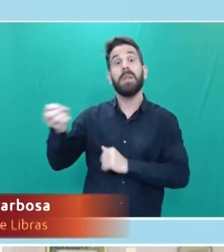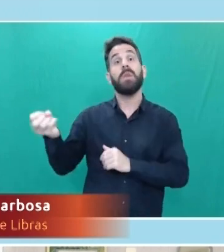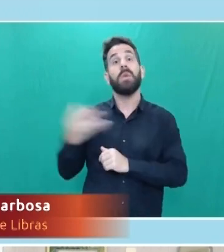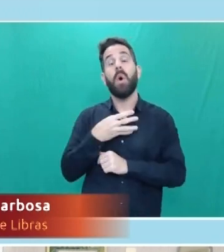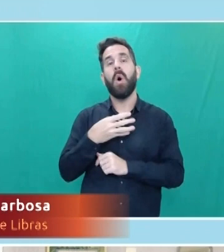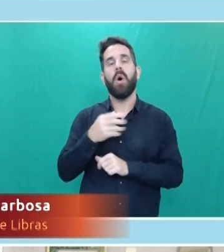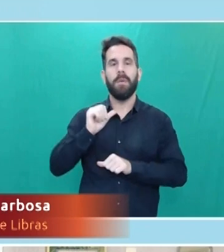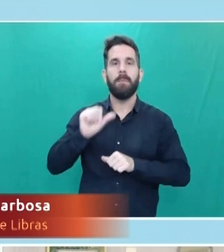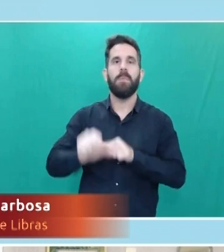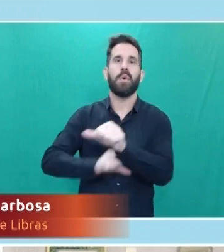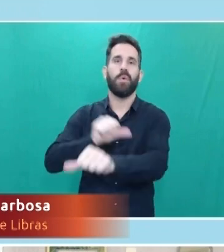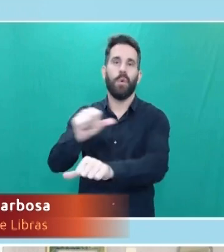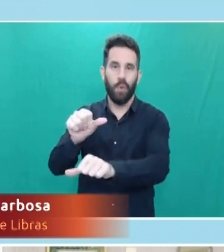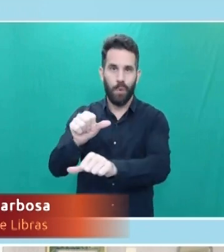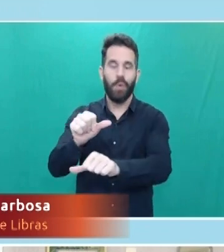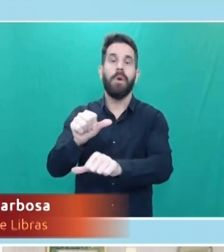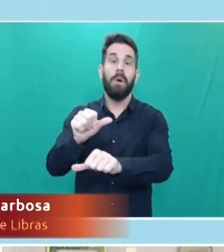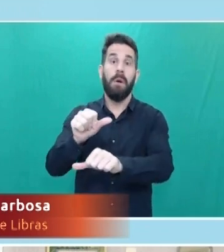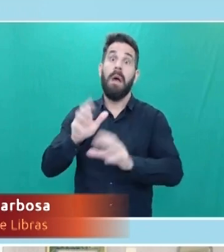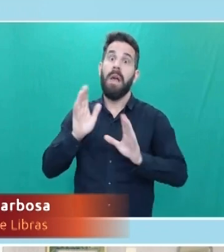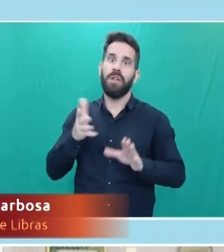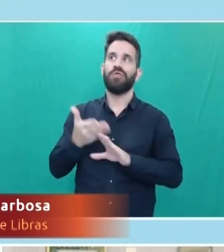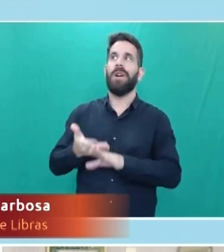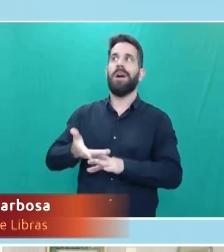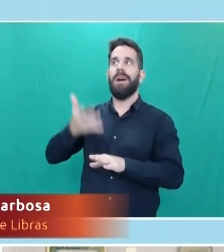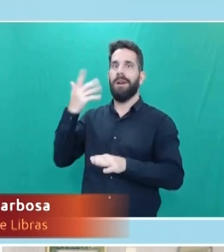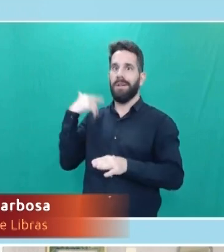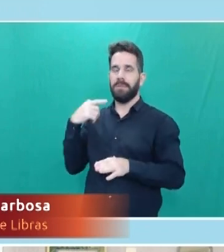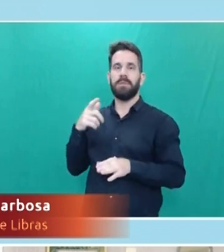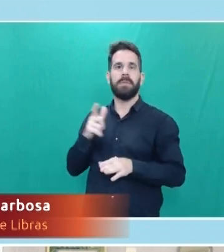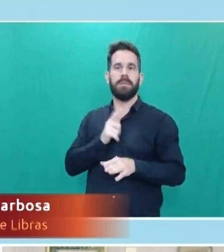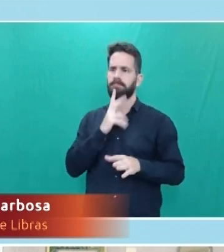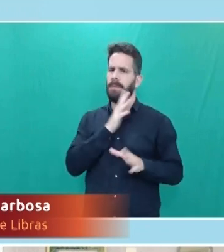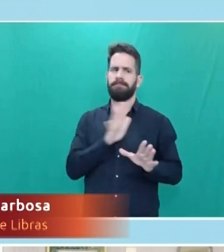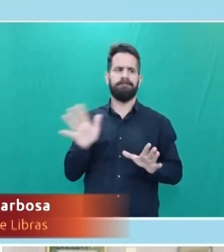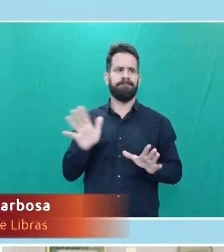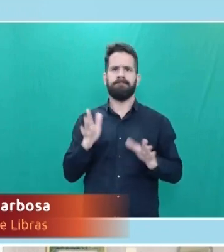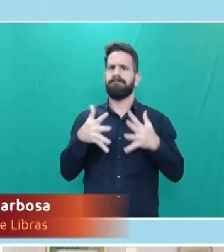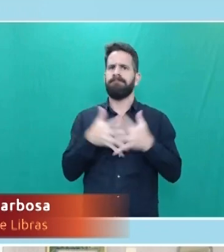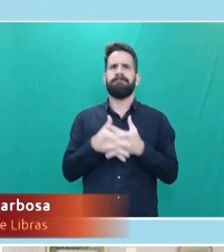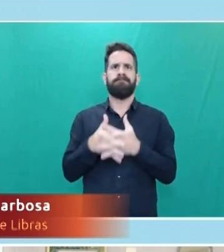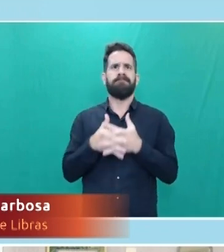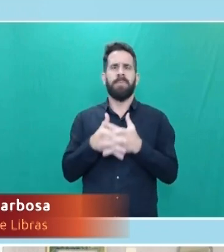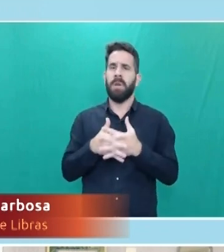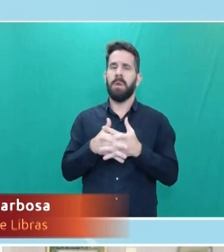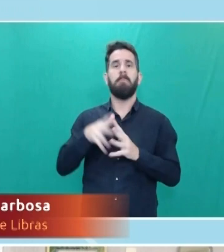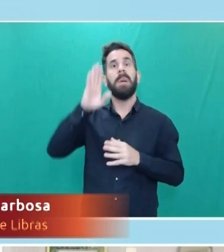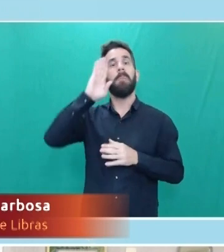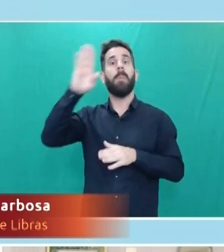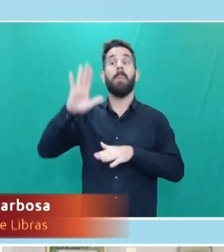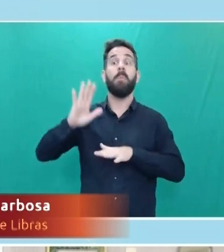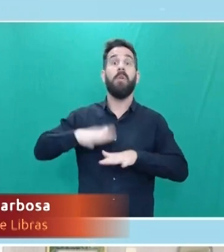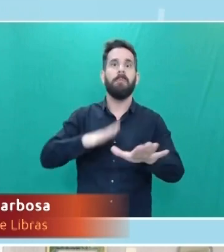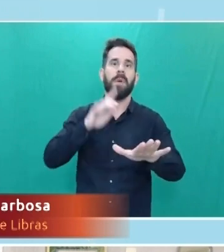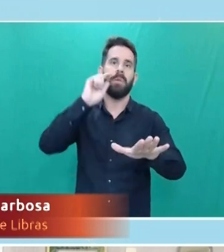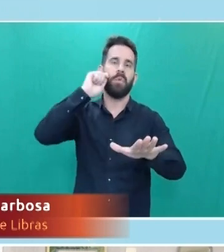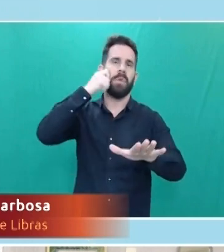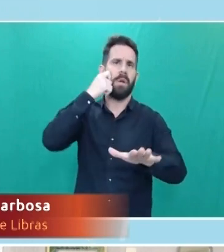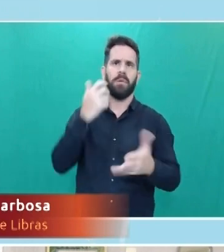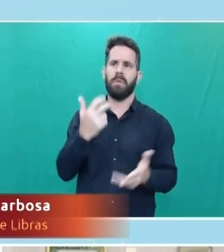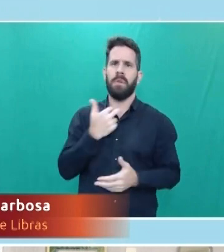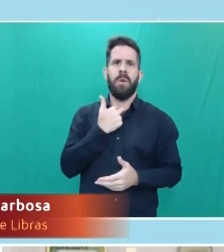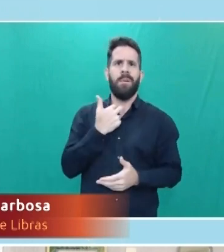veio corrigir essa distorção já muito cobrada pelas pessoas negras vítimas, né, pelo movimento negro, no sentido de que isso não passa